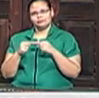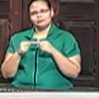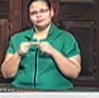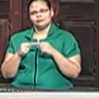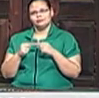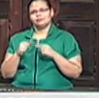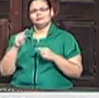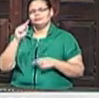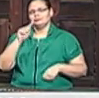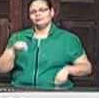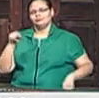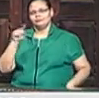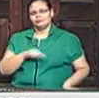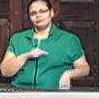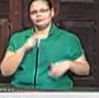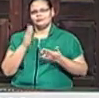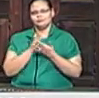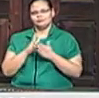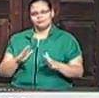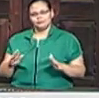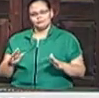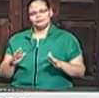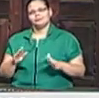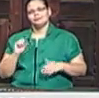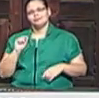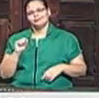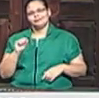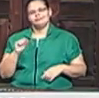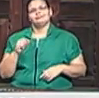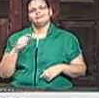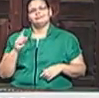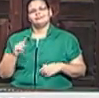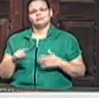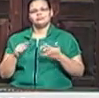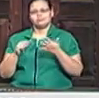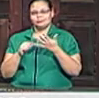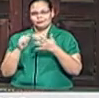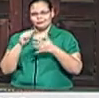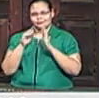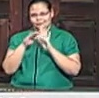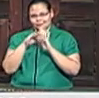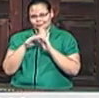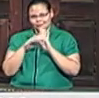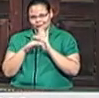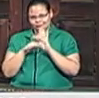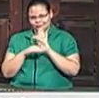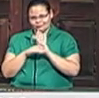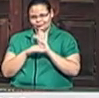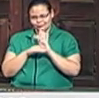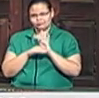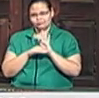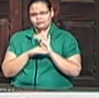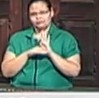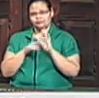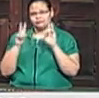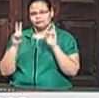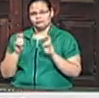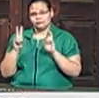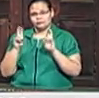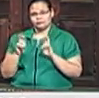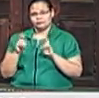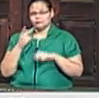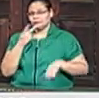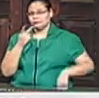e eliminar grande parte dos itens dessas pautas. Por exemplo,